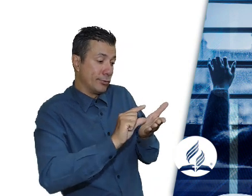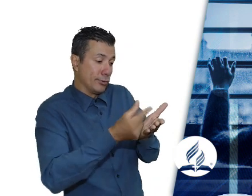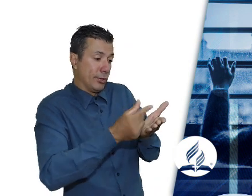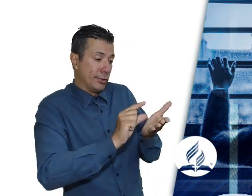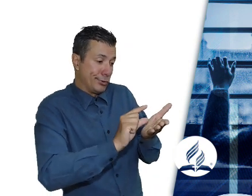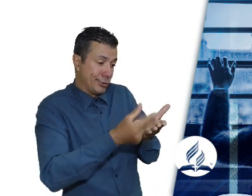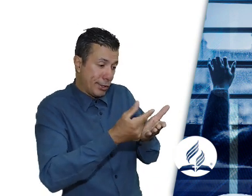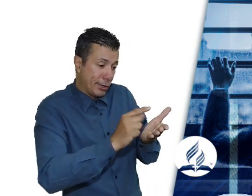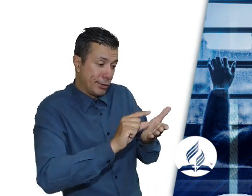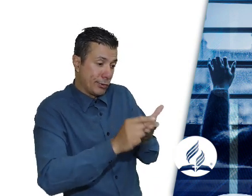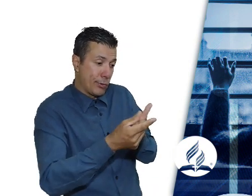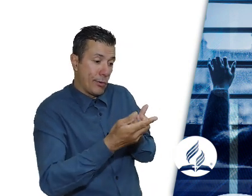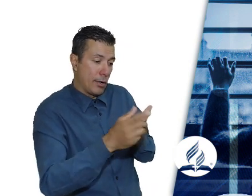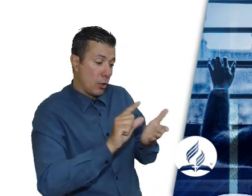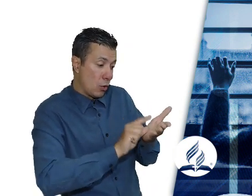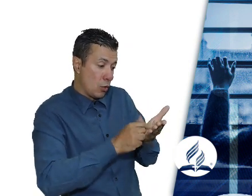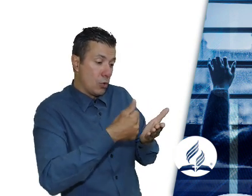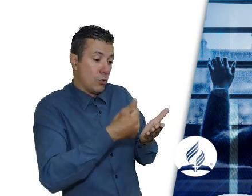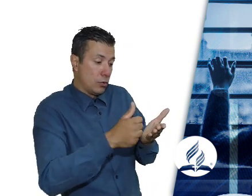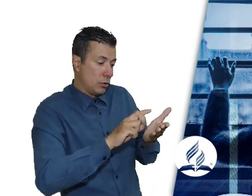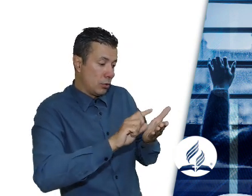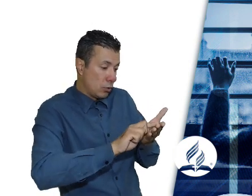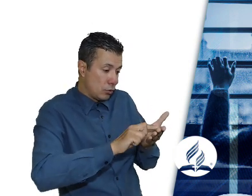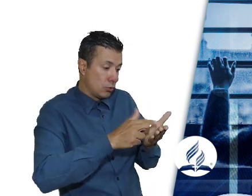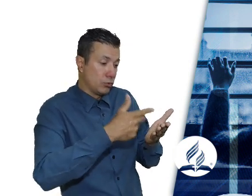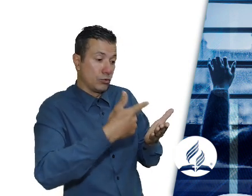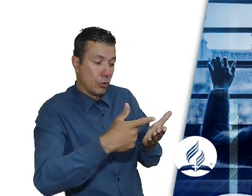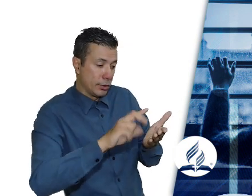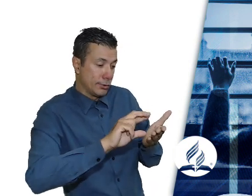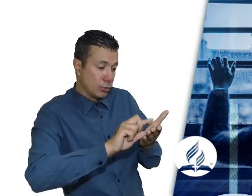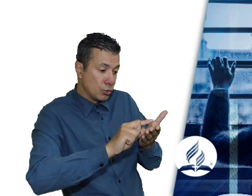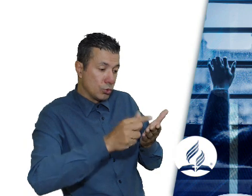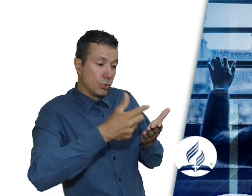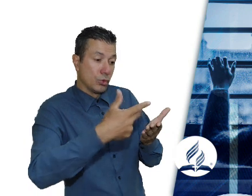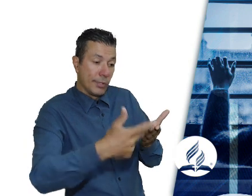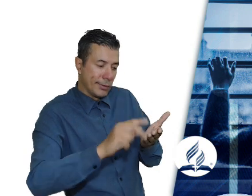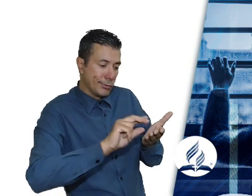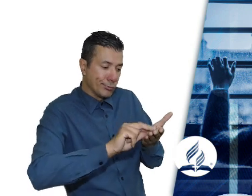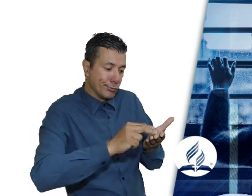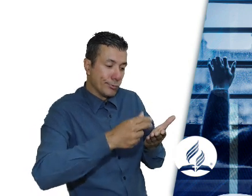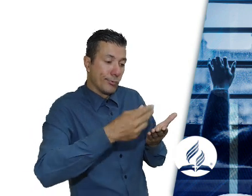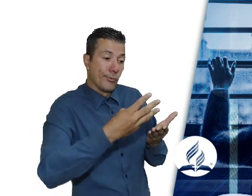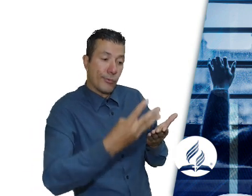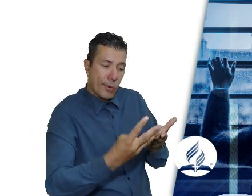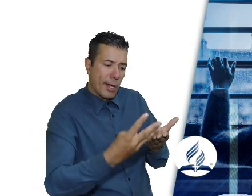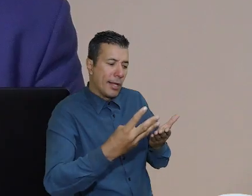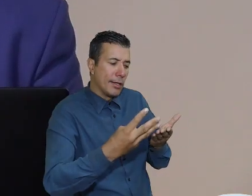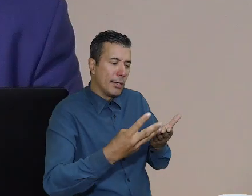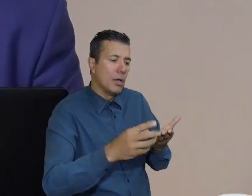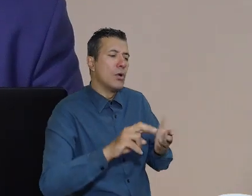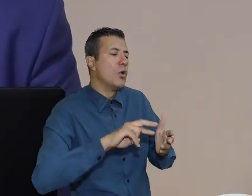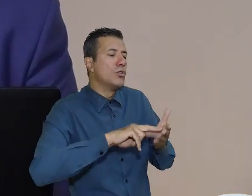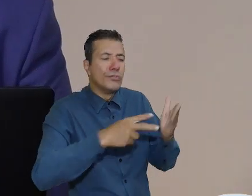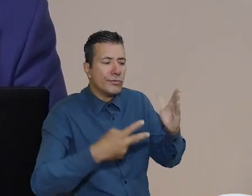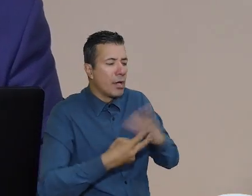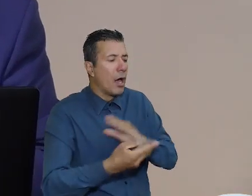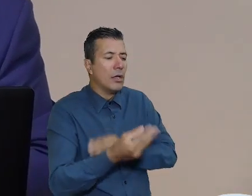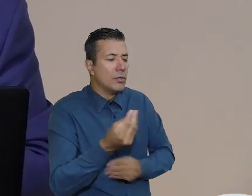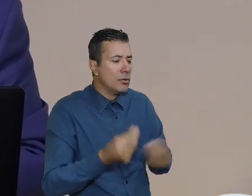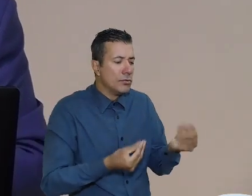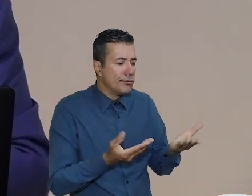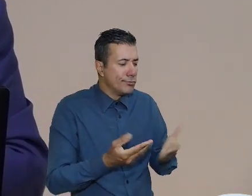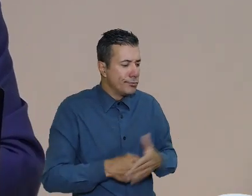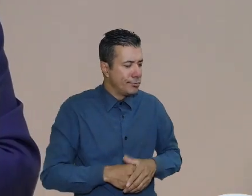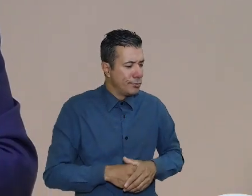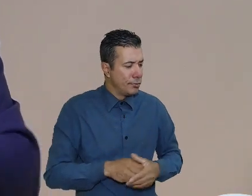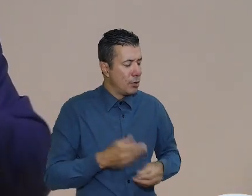medida que vamos avançando, cada selo vai sendo rompido pelo Cordeiro, informações novas vão sendo adicionadas. Qual é o